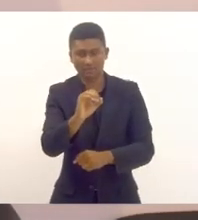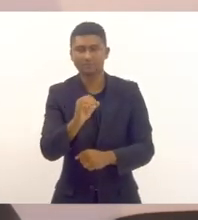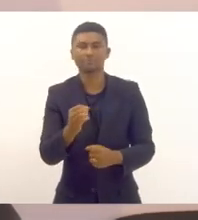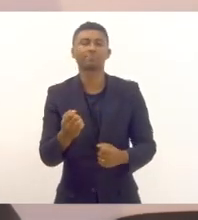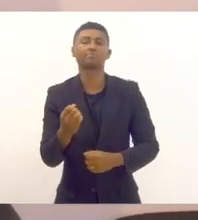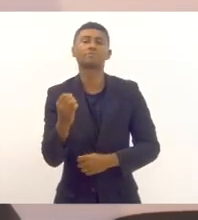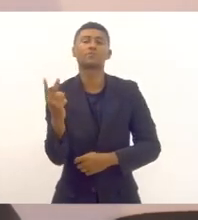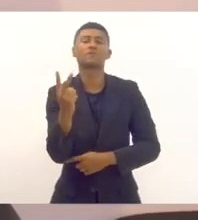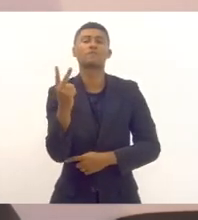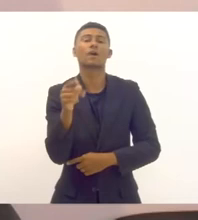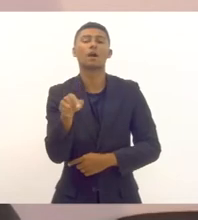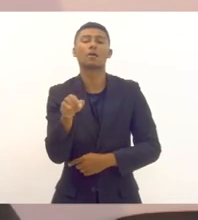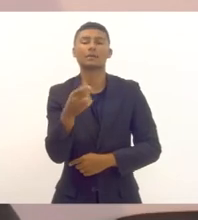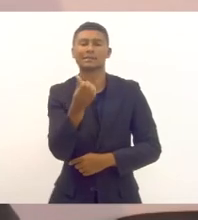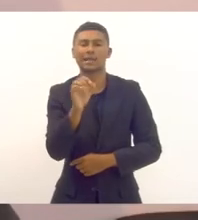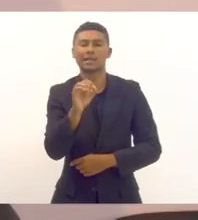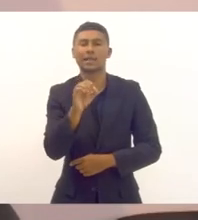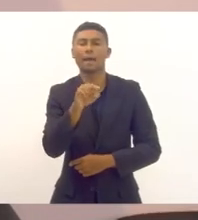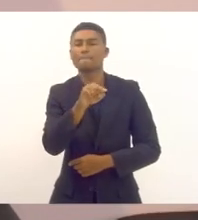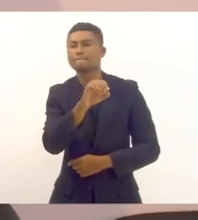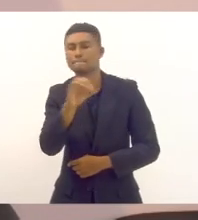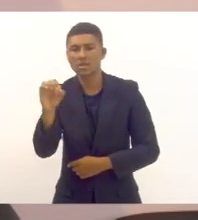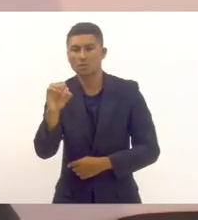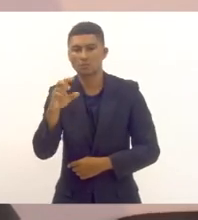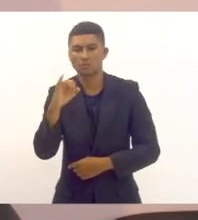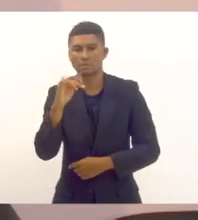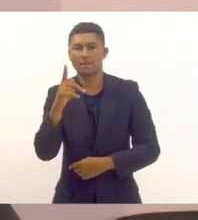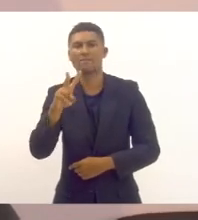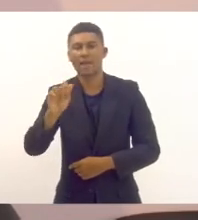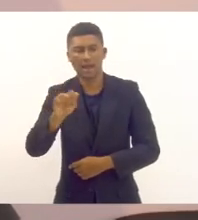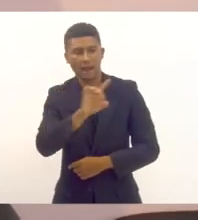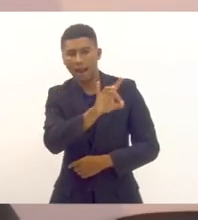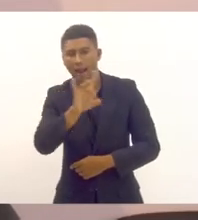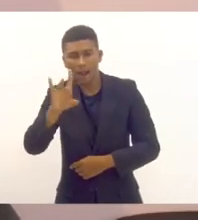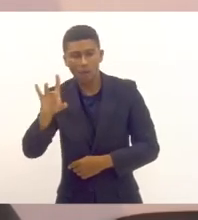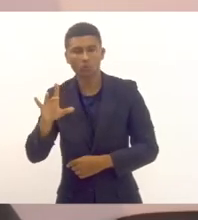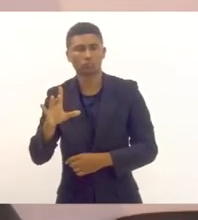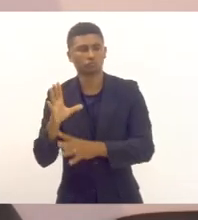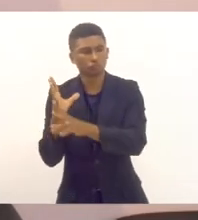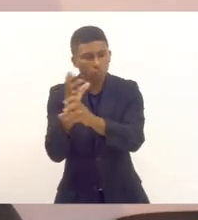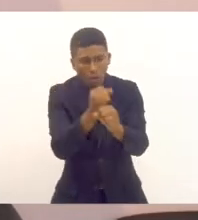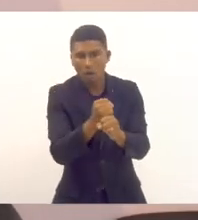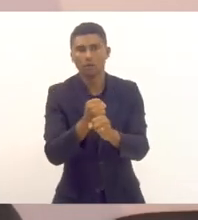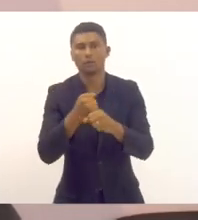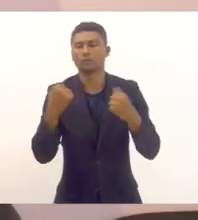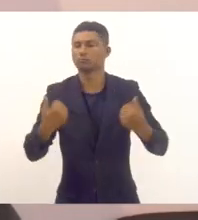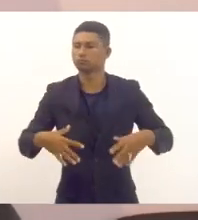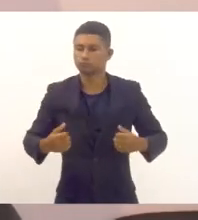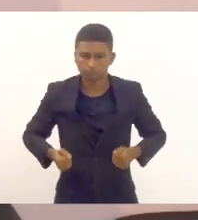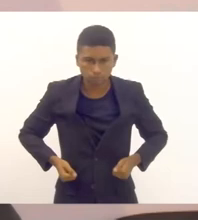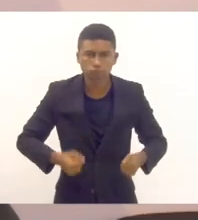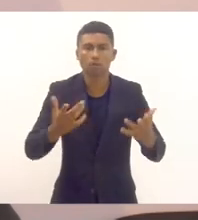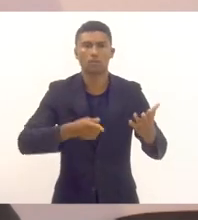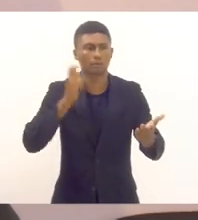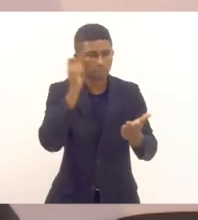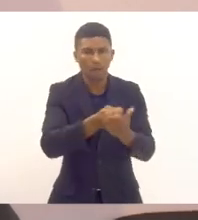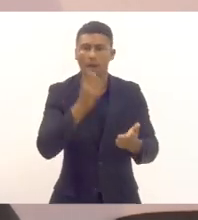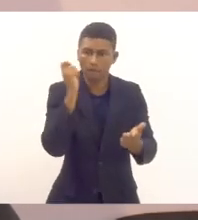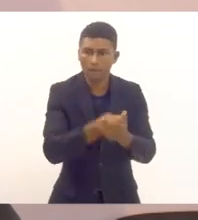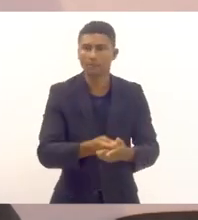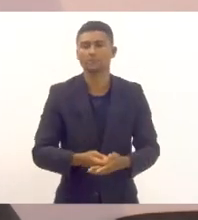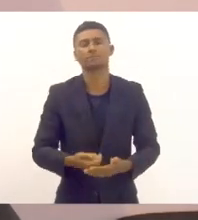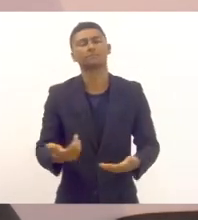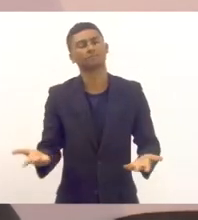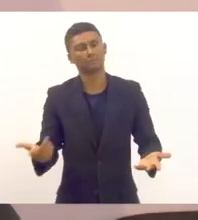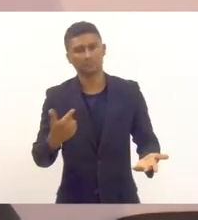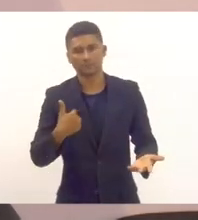de IPVA para pagar de cada guindaste anual. Entendeu? Então, a perda para o empresário, na minha planilha de custo, eu já saio